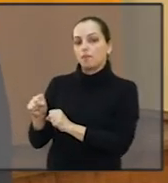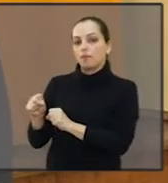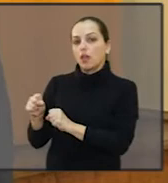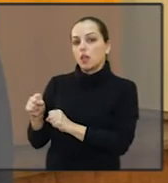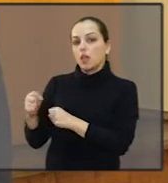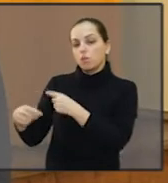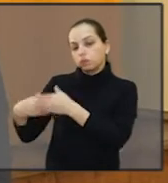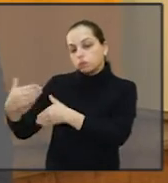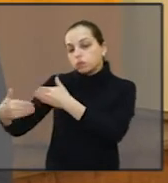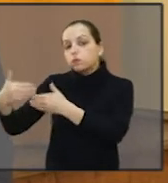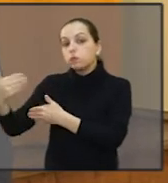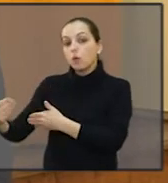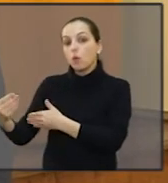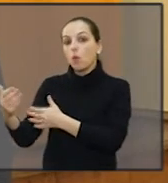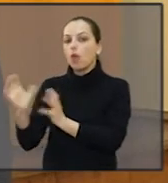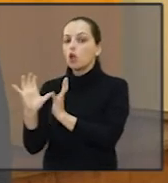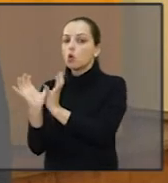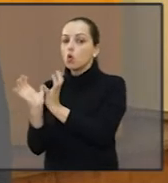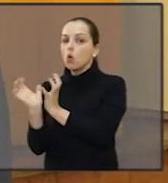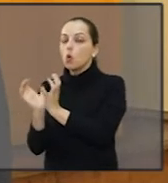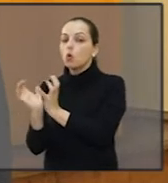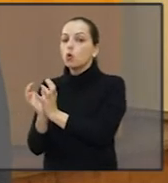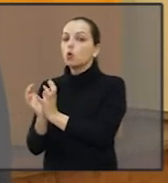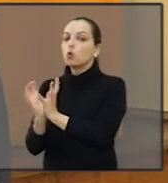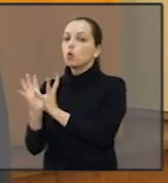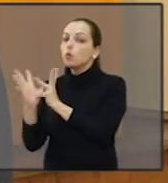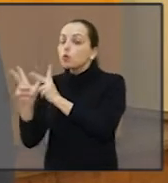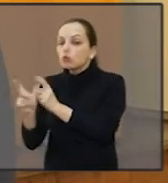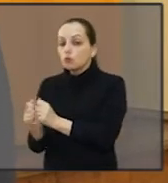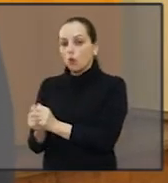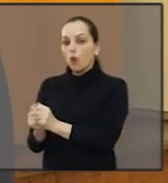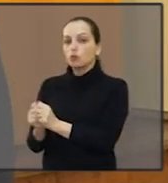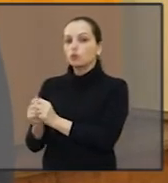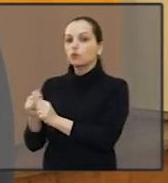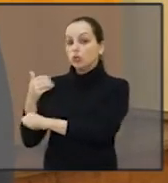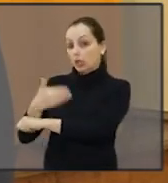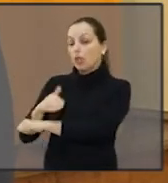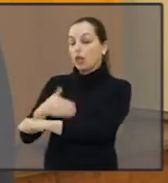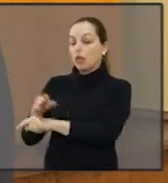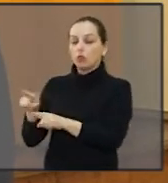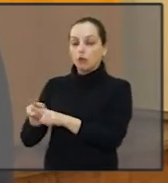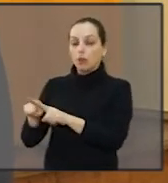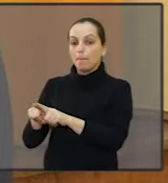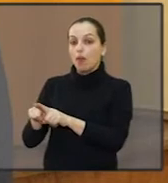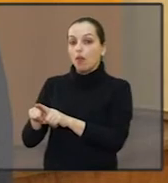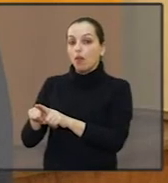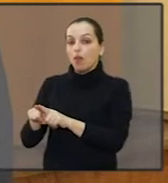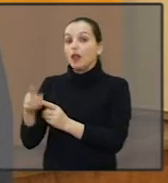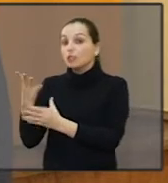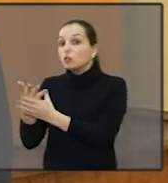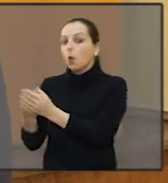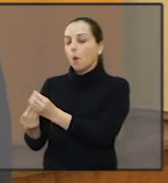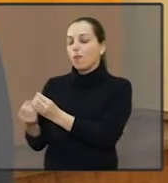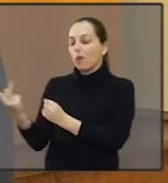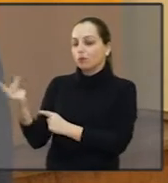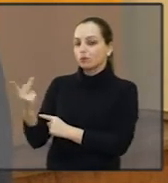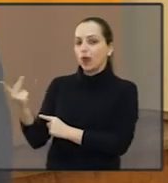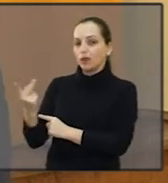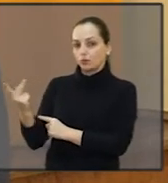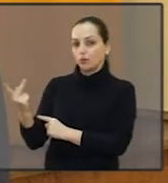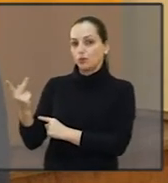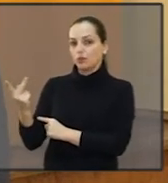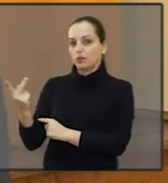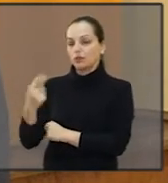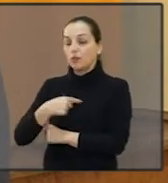dias, estava a equipe inteira treinando a mais. Por quê? Se as duas estavam dando exemplo de ficar treinando, nós